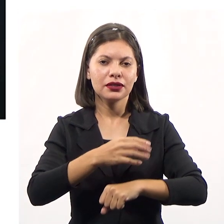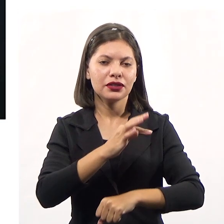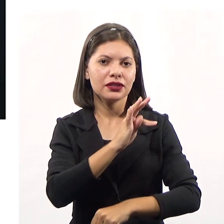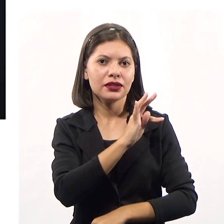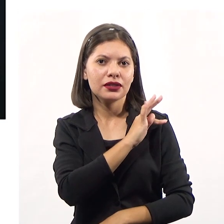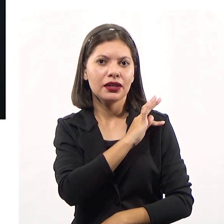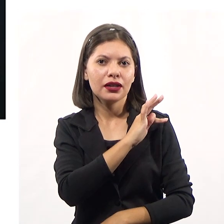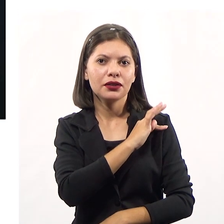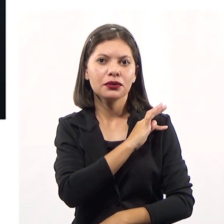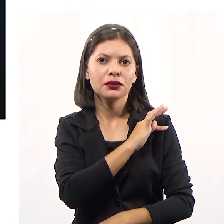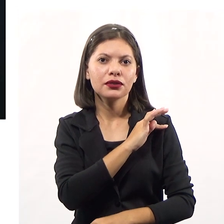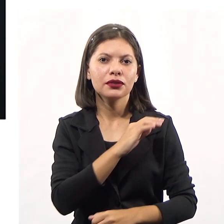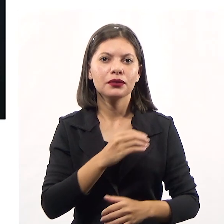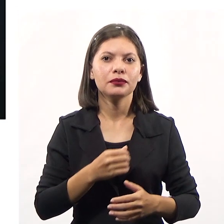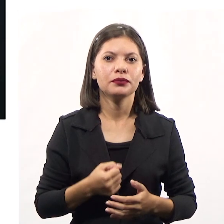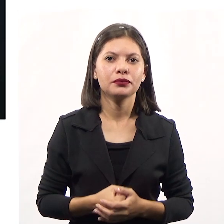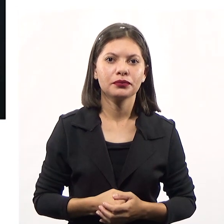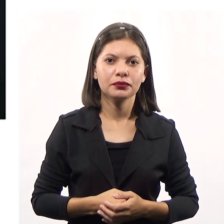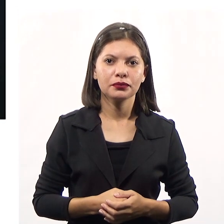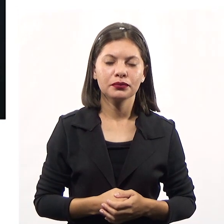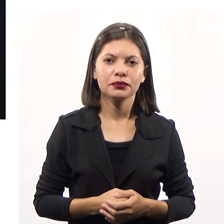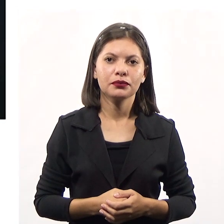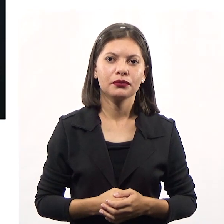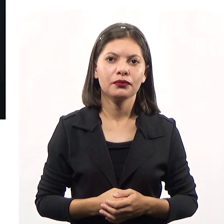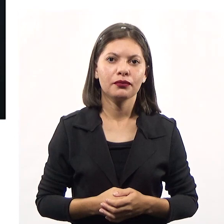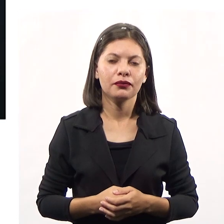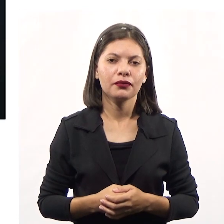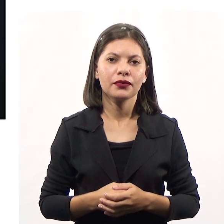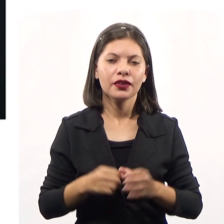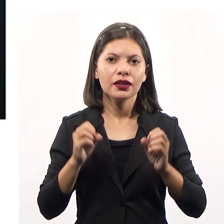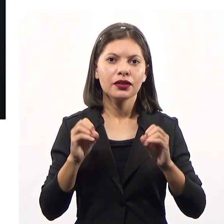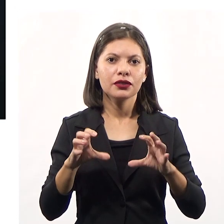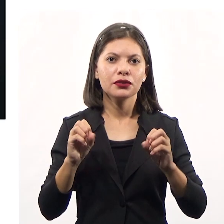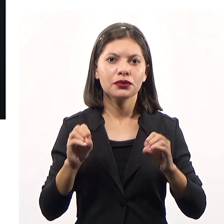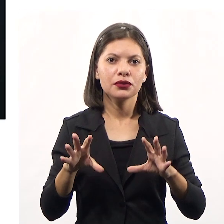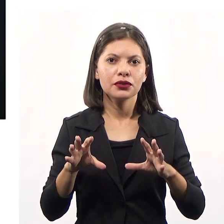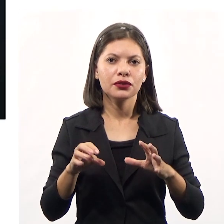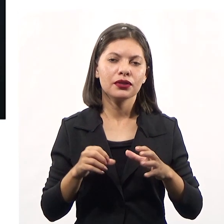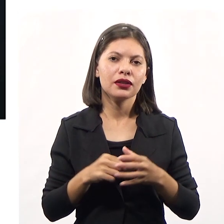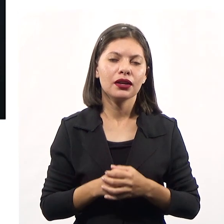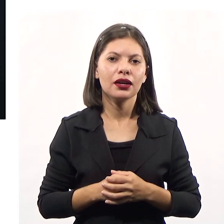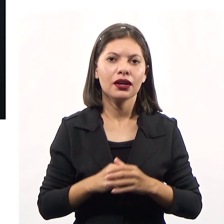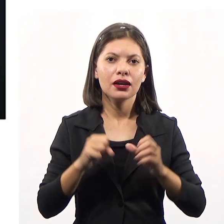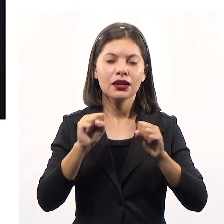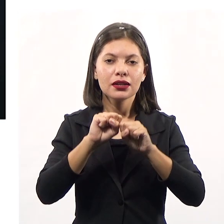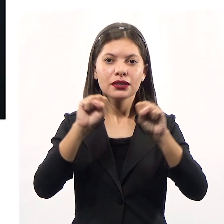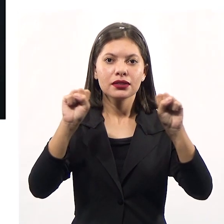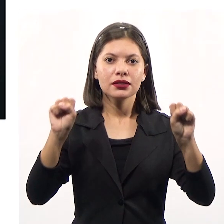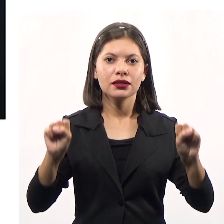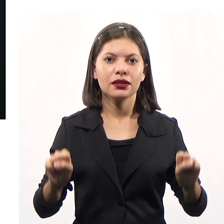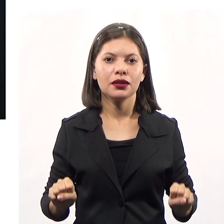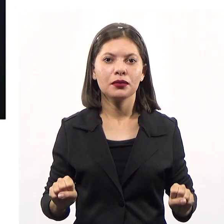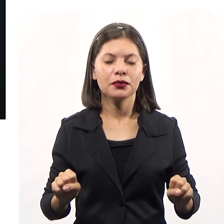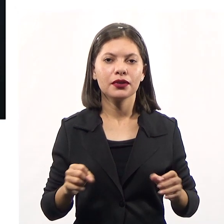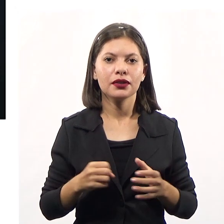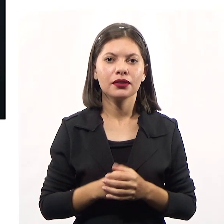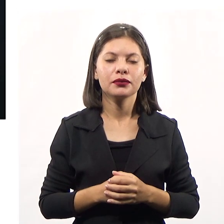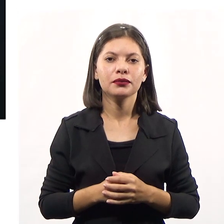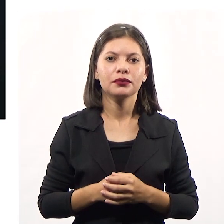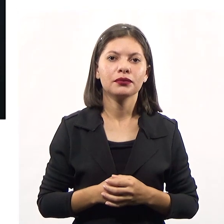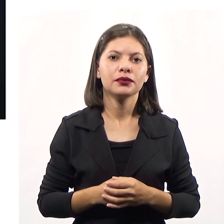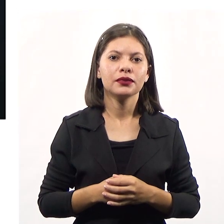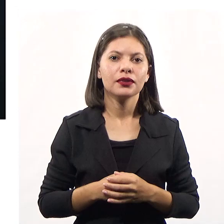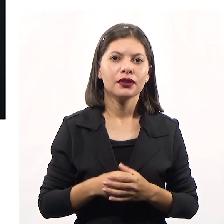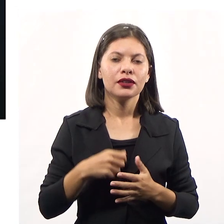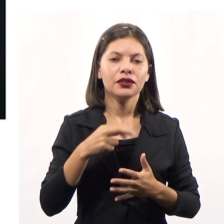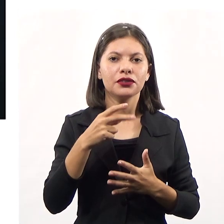profissionalizantes, dada a tendência mais instrucional, empírica e sistematizadora, que vai